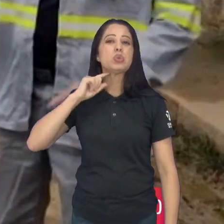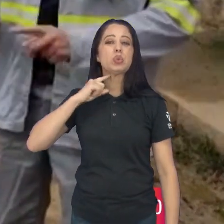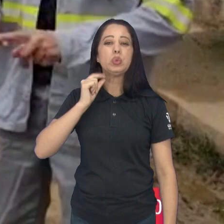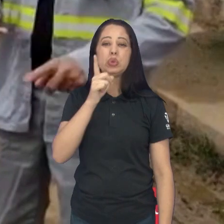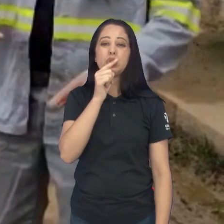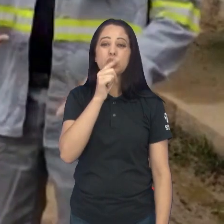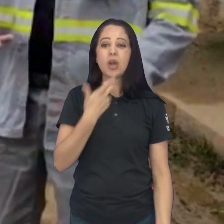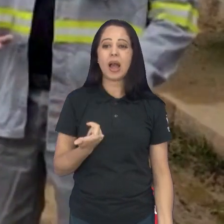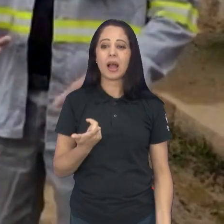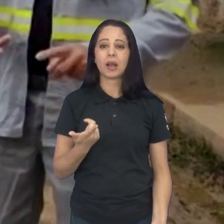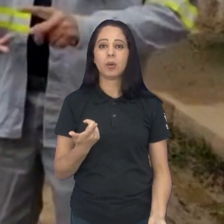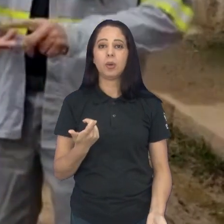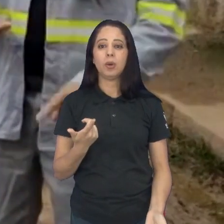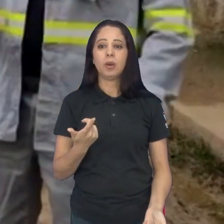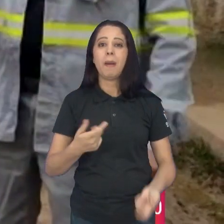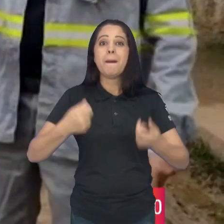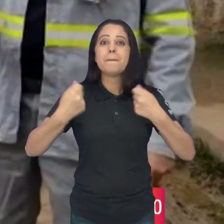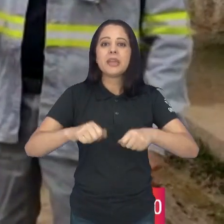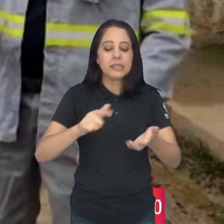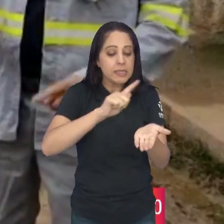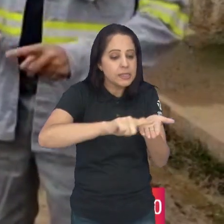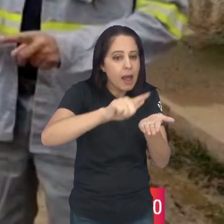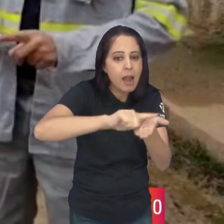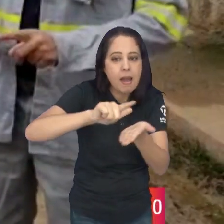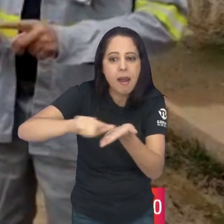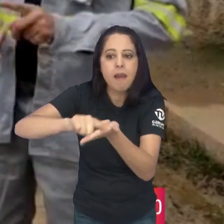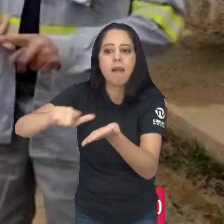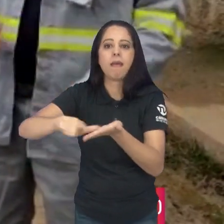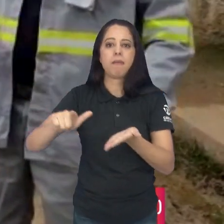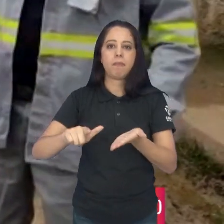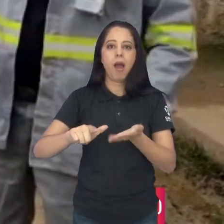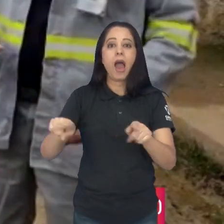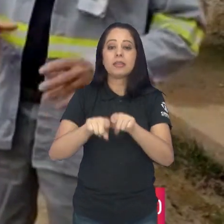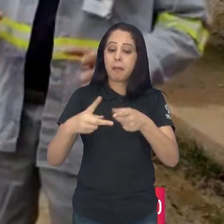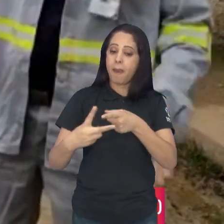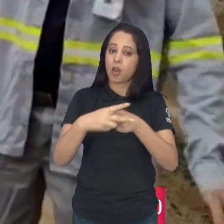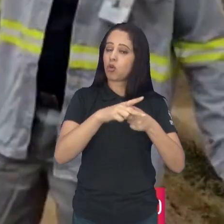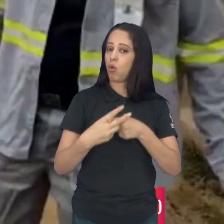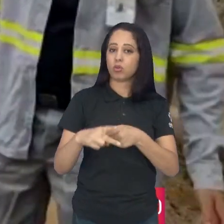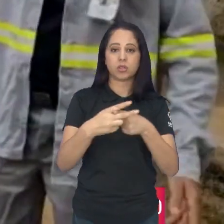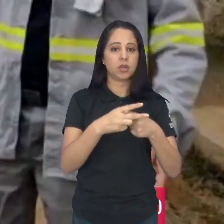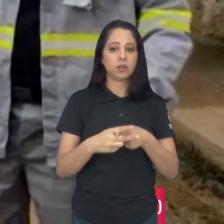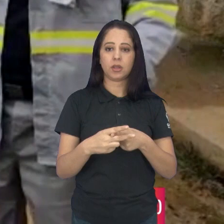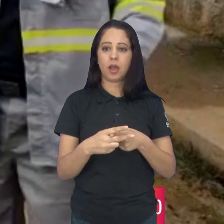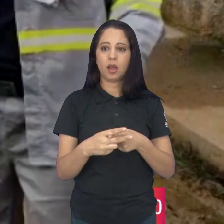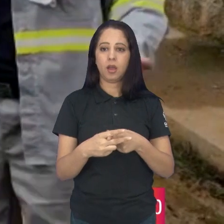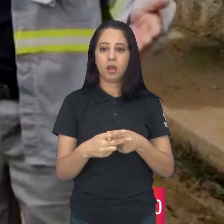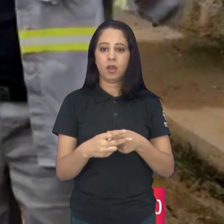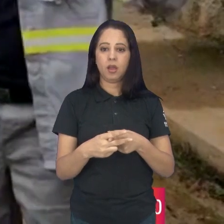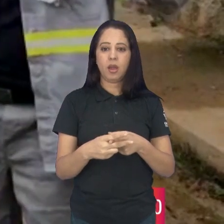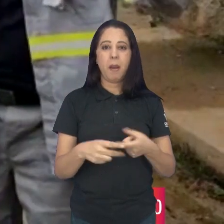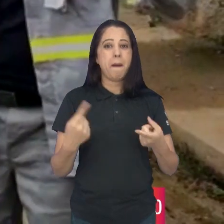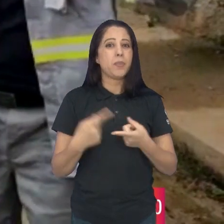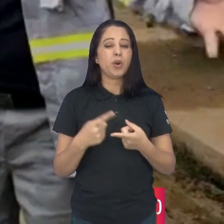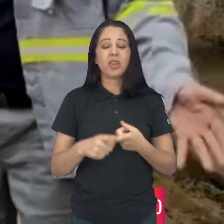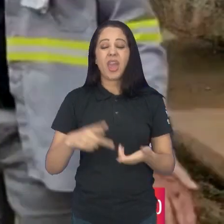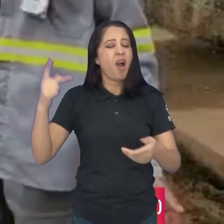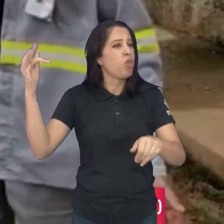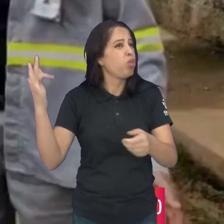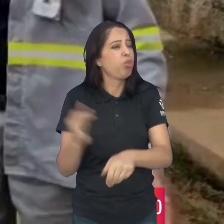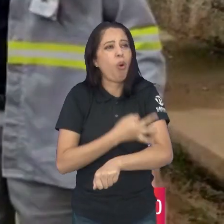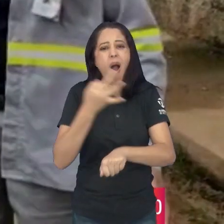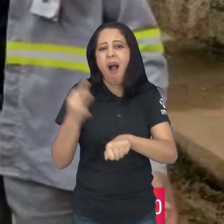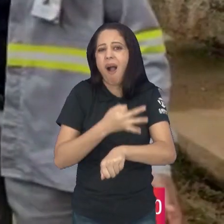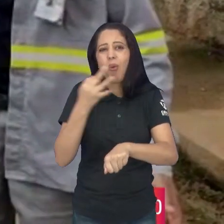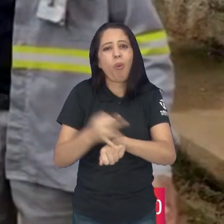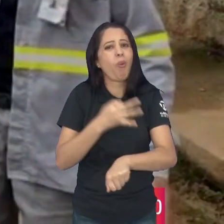aqui? De regularização, limpeza de fossa e manutenção. O que nós não estamos tendo mais é água de fossa na garagem de